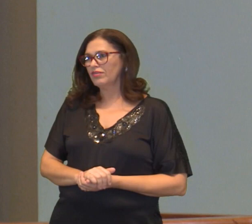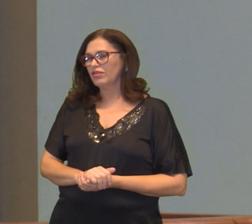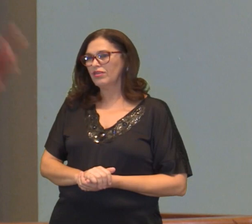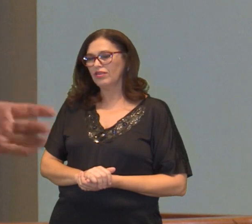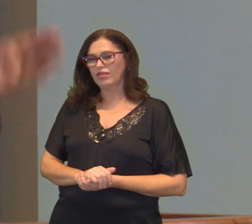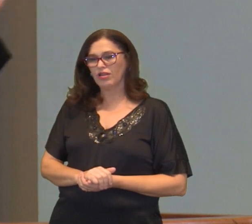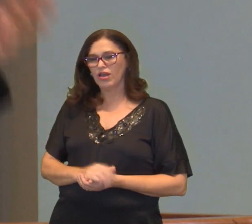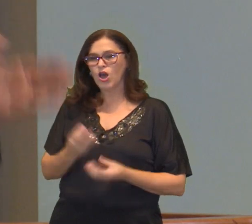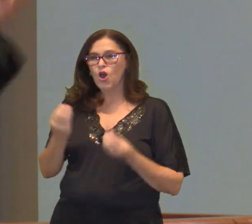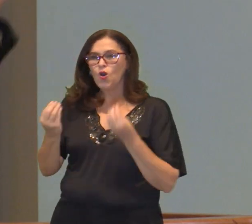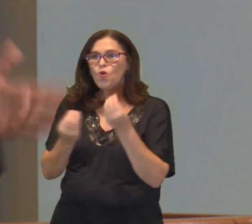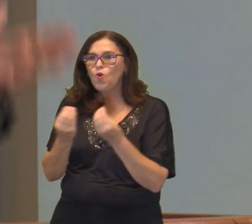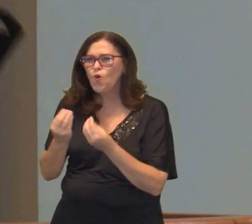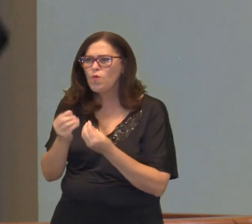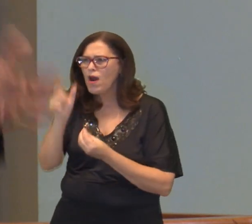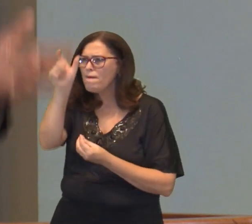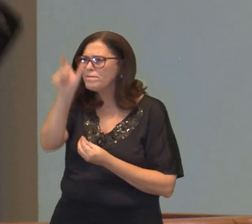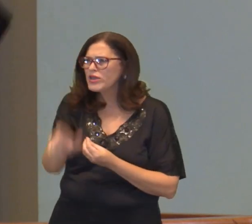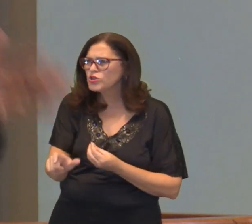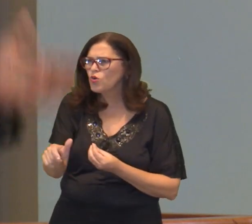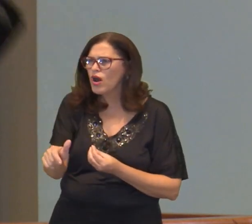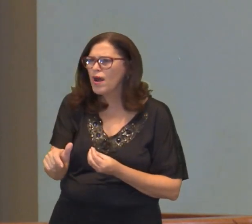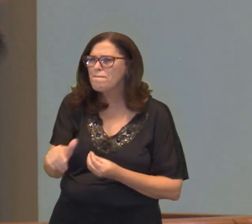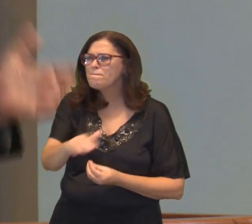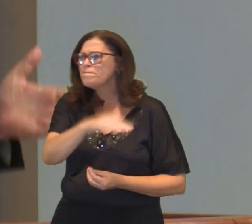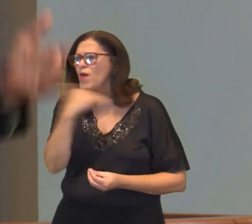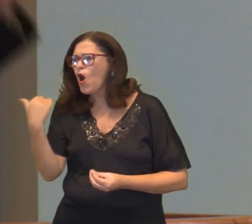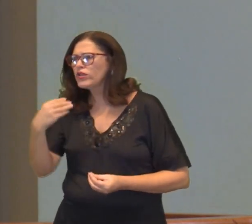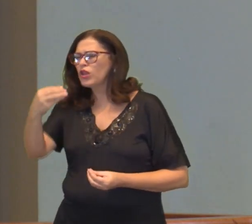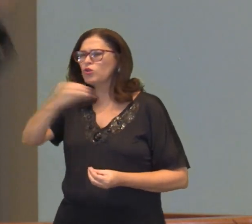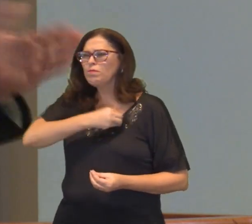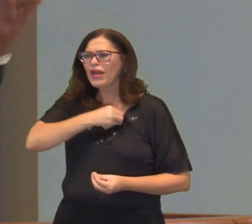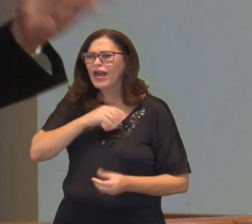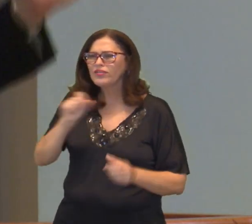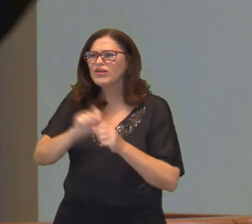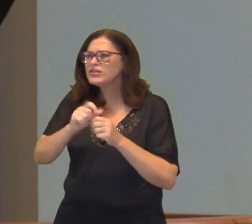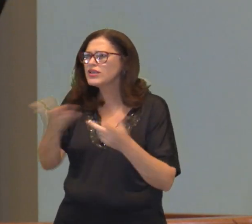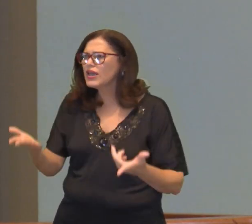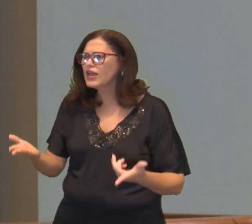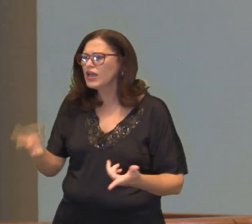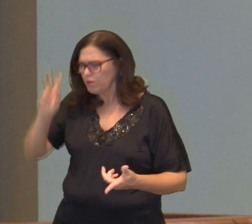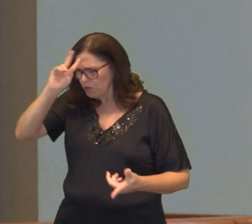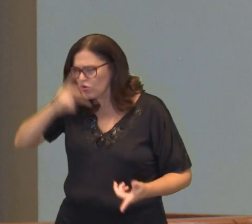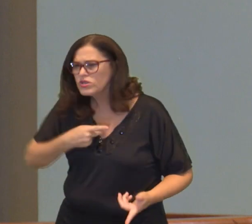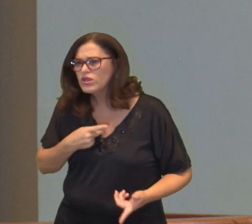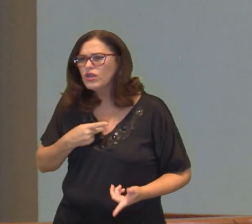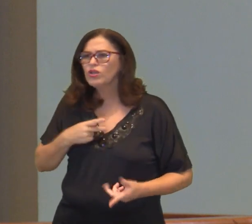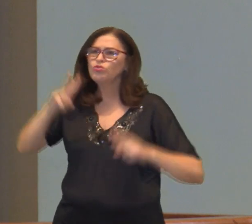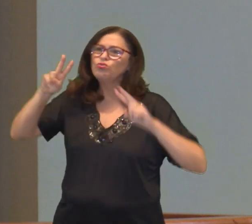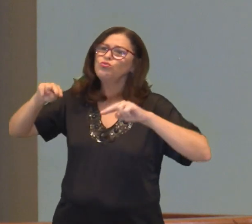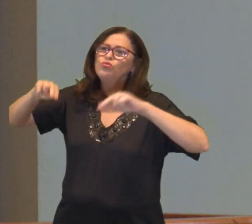Como que uma pessoa morta nos seus pecados pode fazer alguma coisa por si mesma?